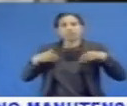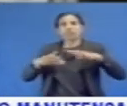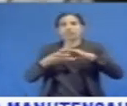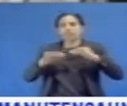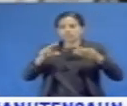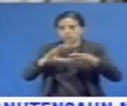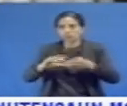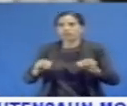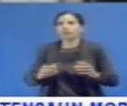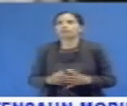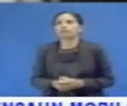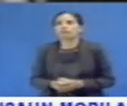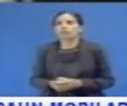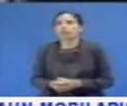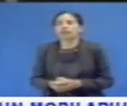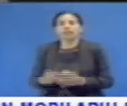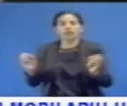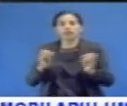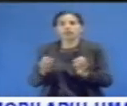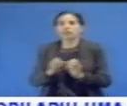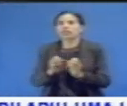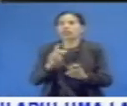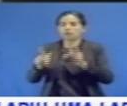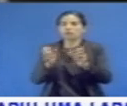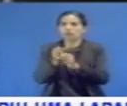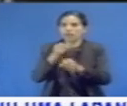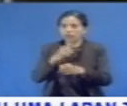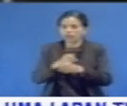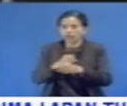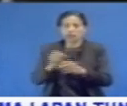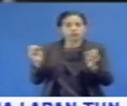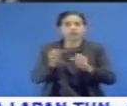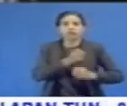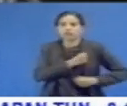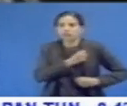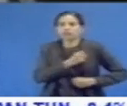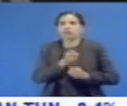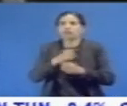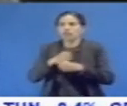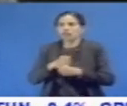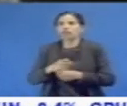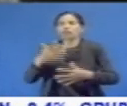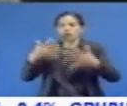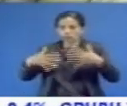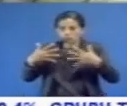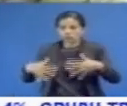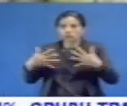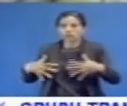fundo, não é? Lá o Senado de Macalo, lá os leitos foram de Macalo. Fundo, não é? Povo